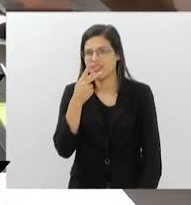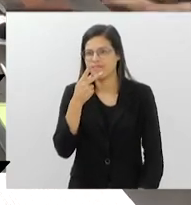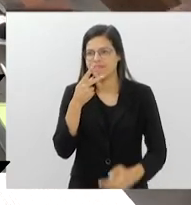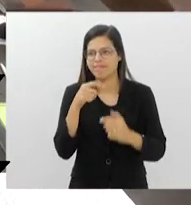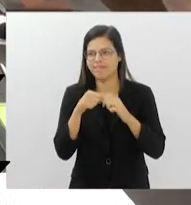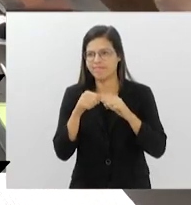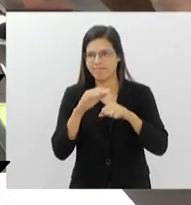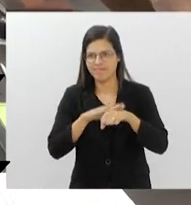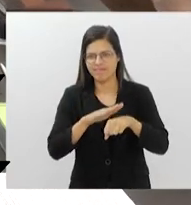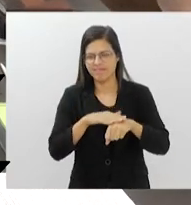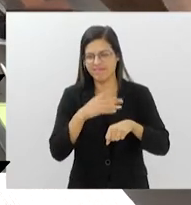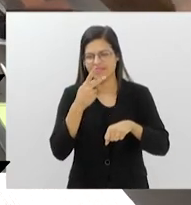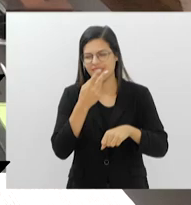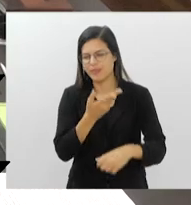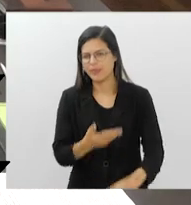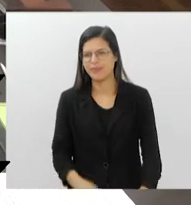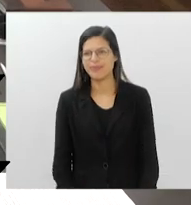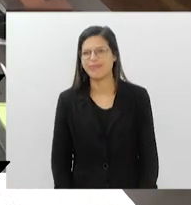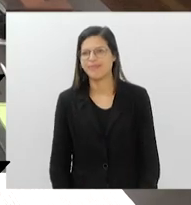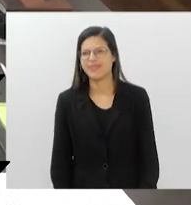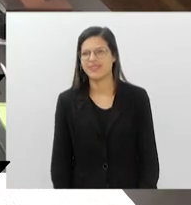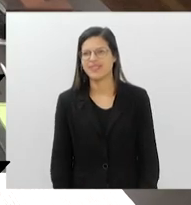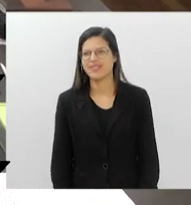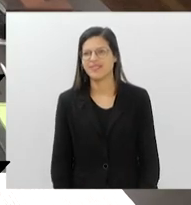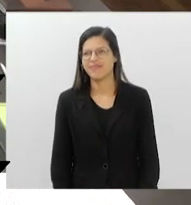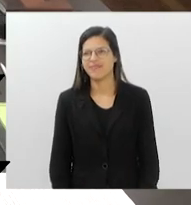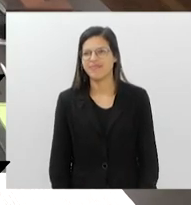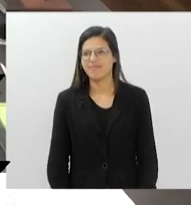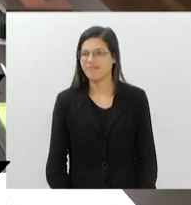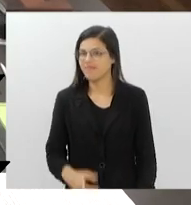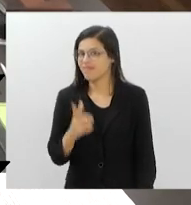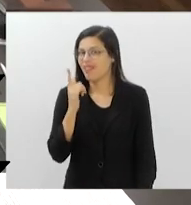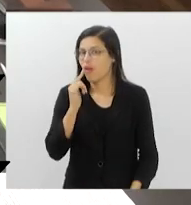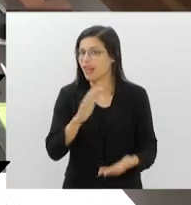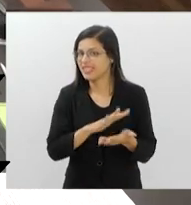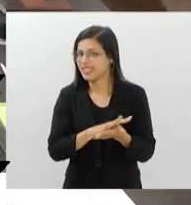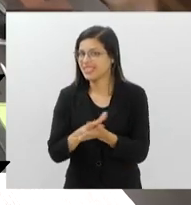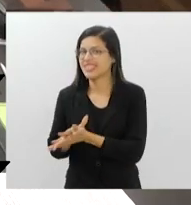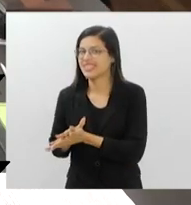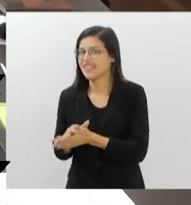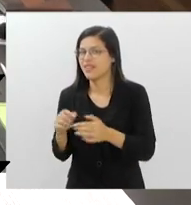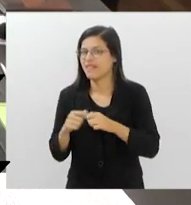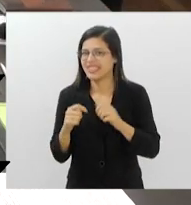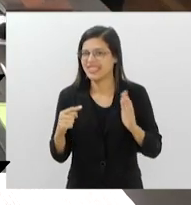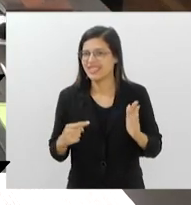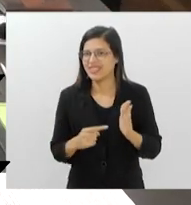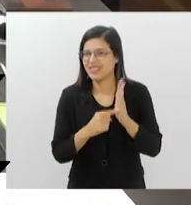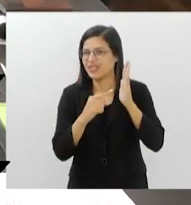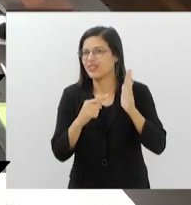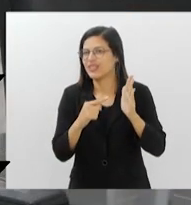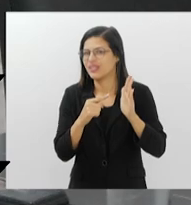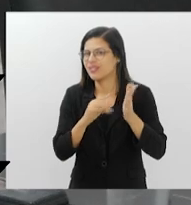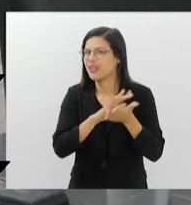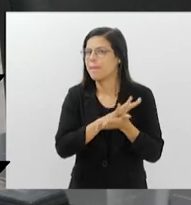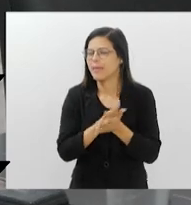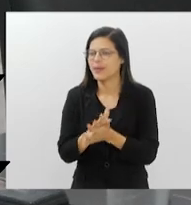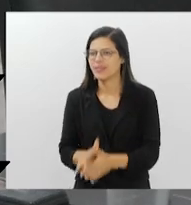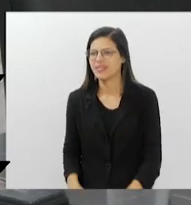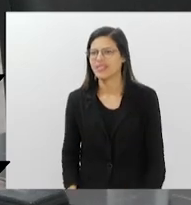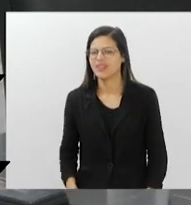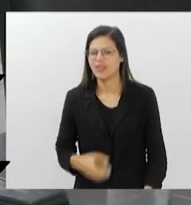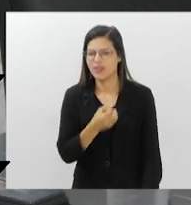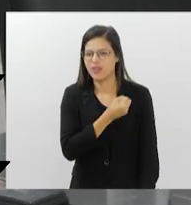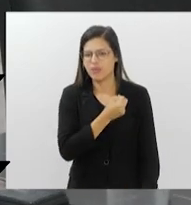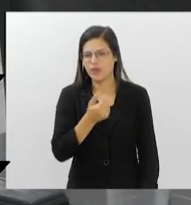falou olha a comissão da discriminação hein fazer uma denúncia pra comissão do preconceito item